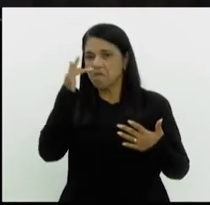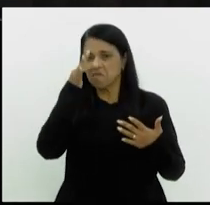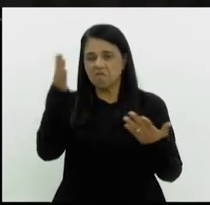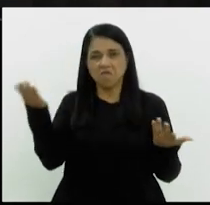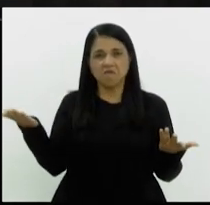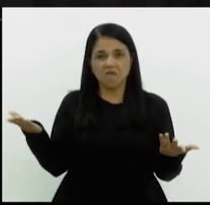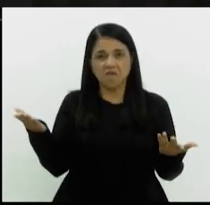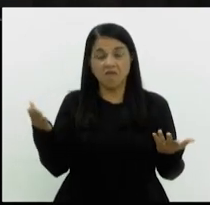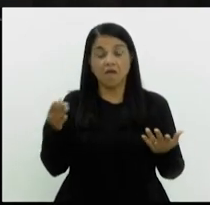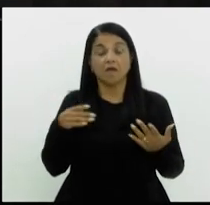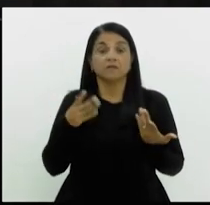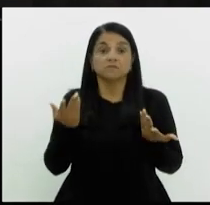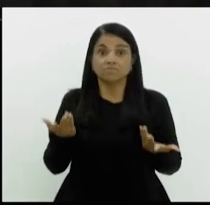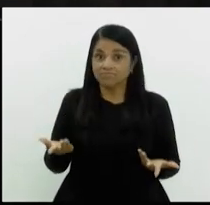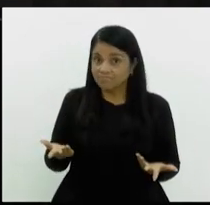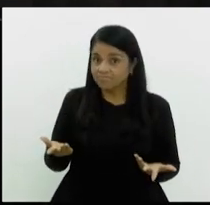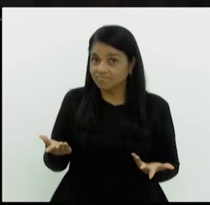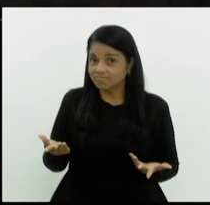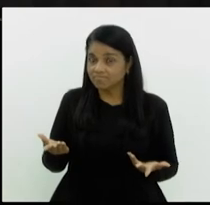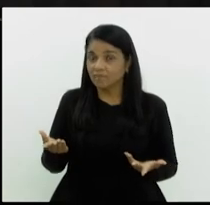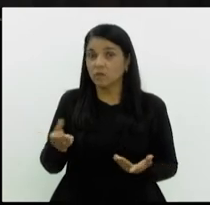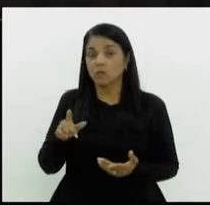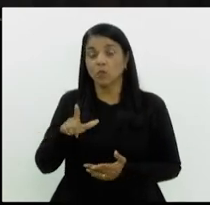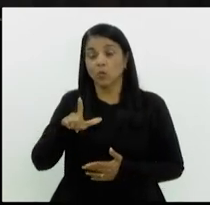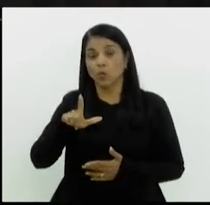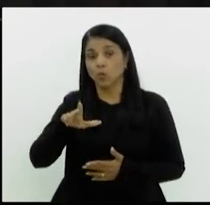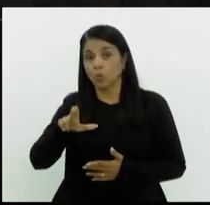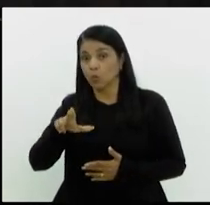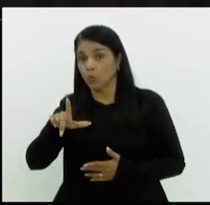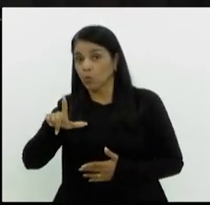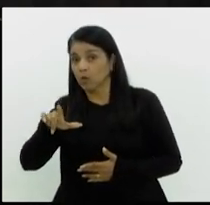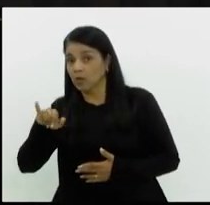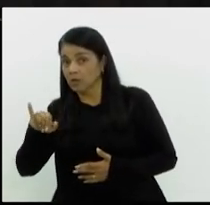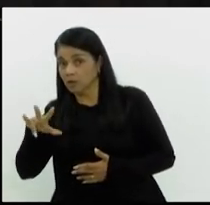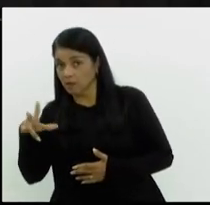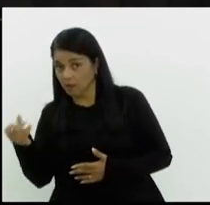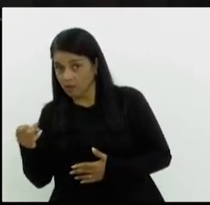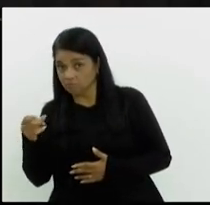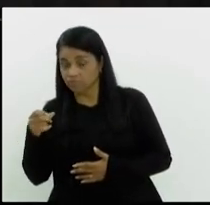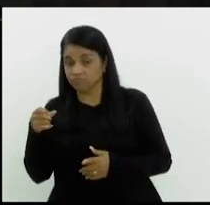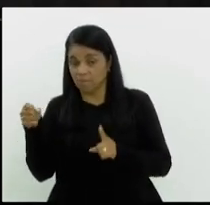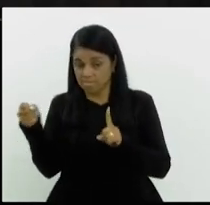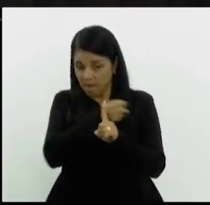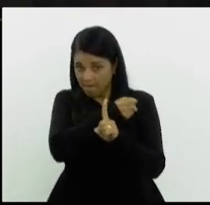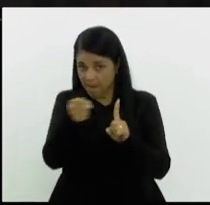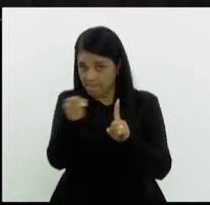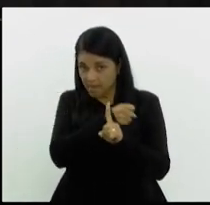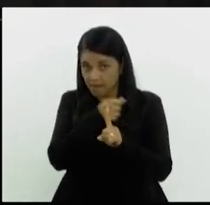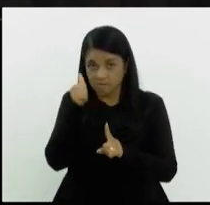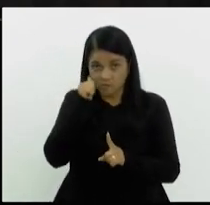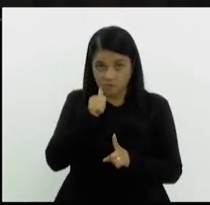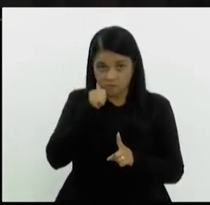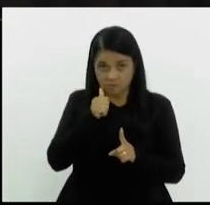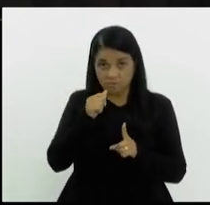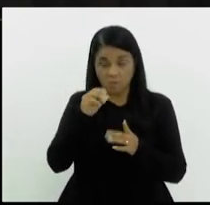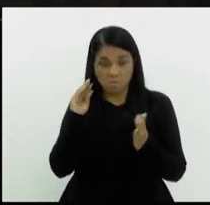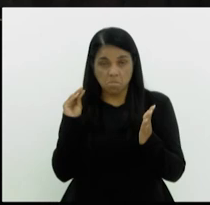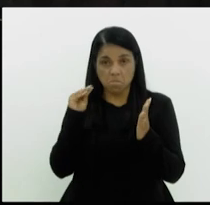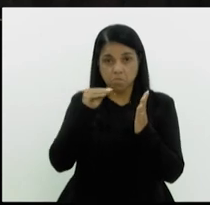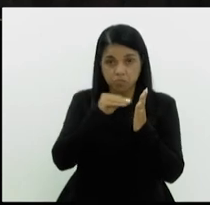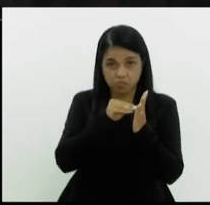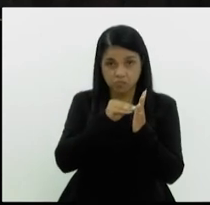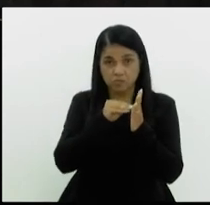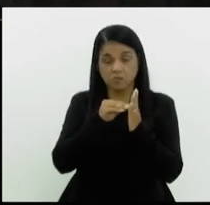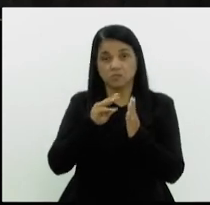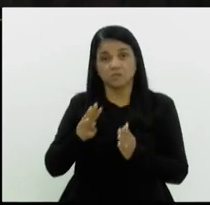E eis que o tal do Lulinha, o agressor, faz uma postagem no site